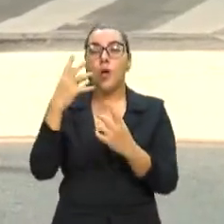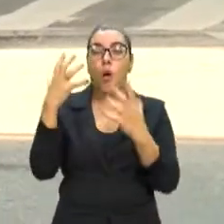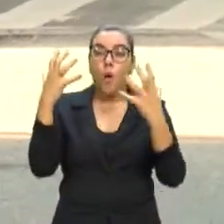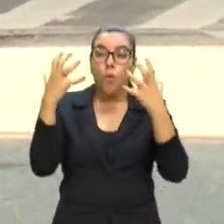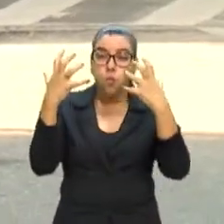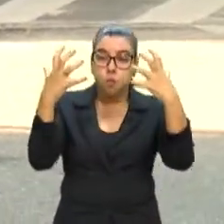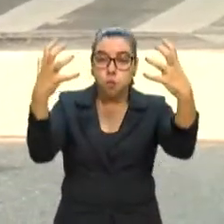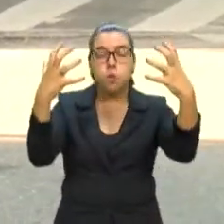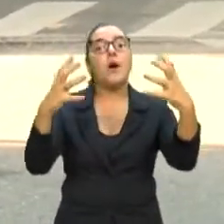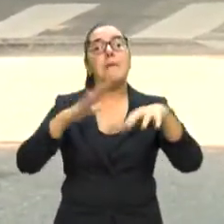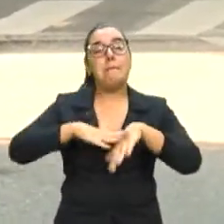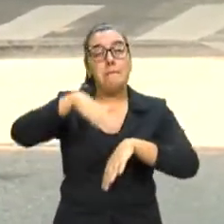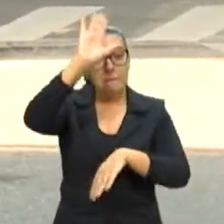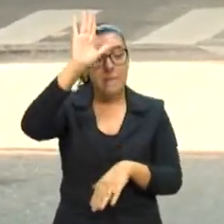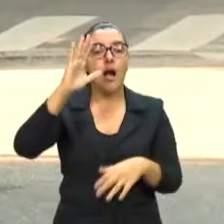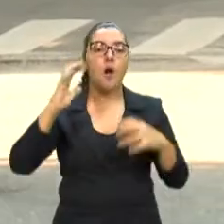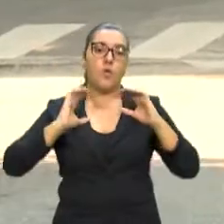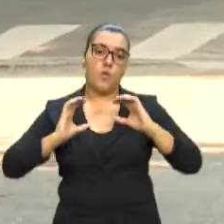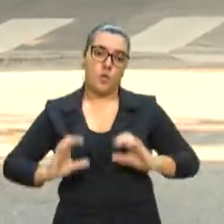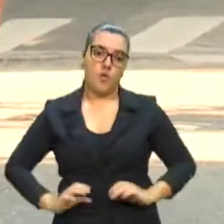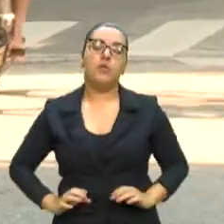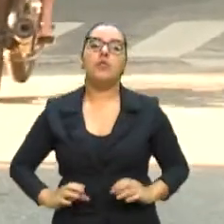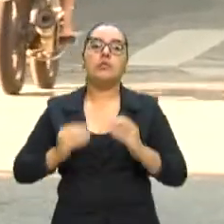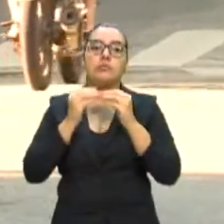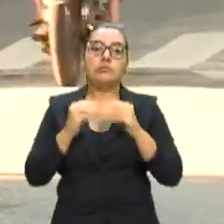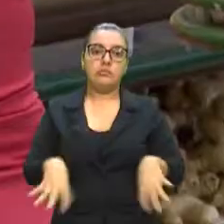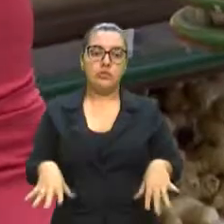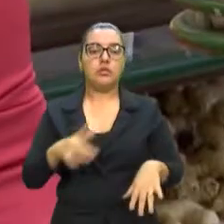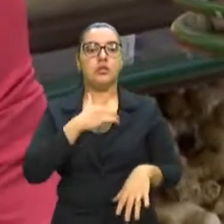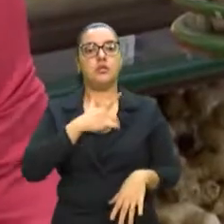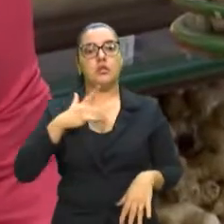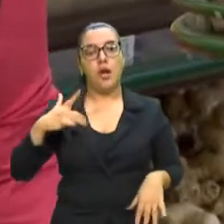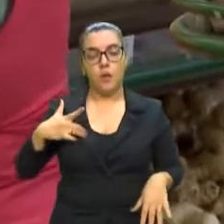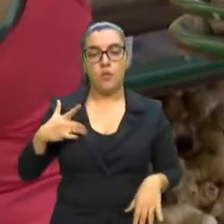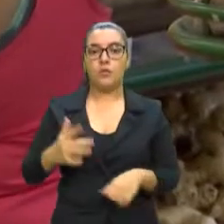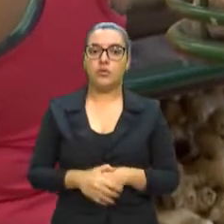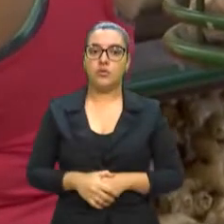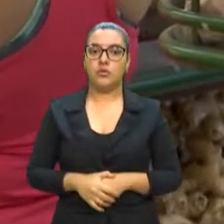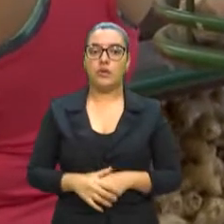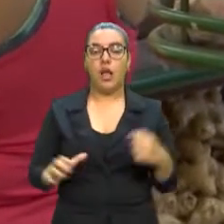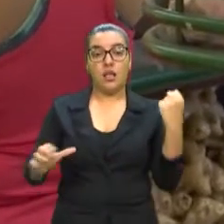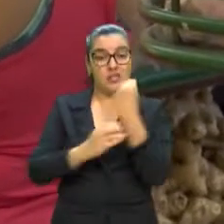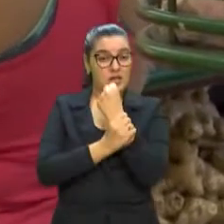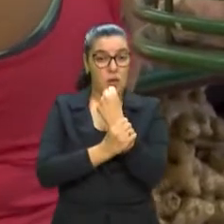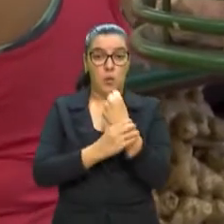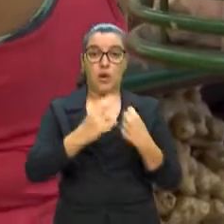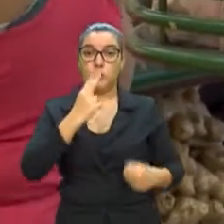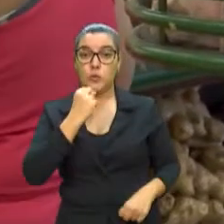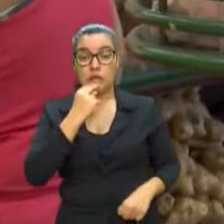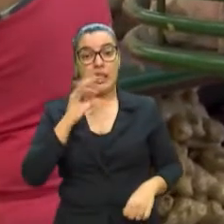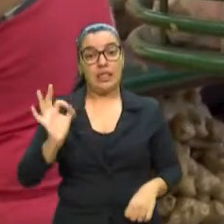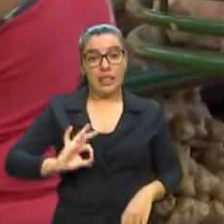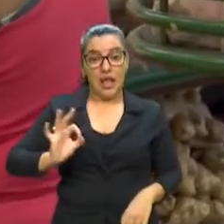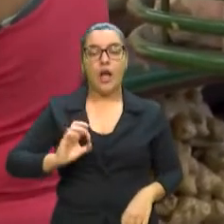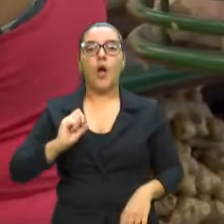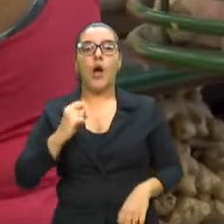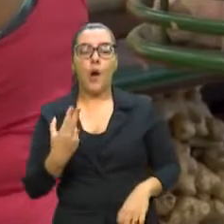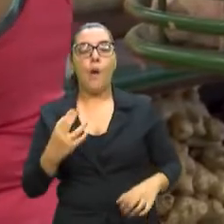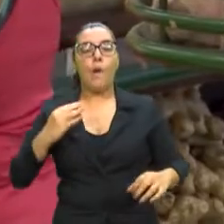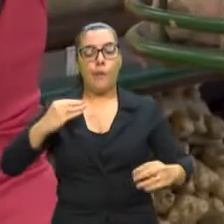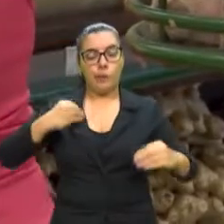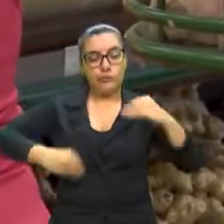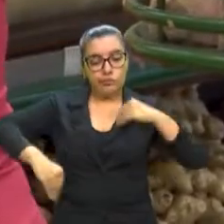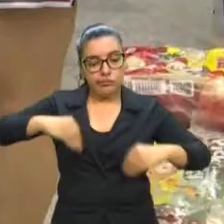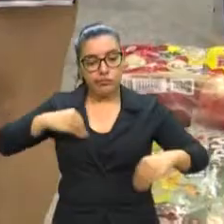ocorrência mais alta de comportamentos prejudiciais à saúde. Insegurança alimentar, sintomas depressivos e